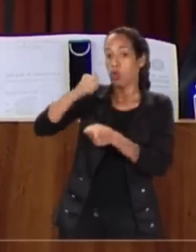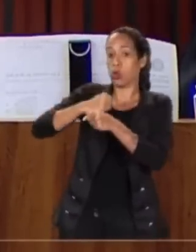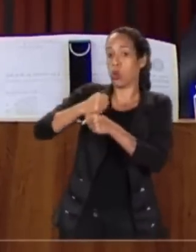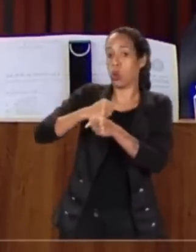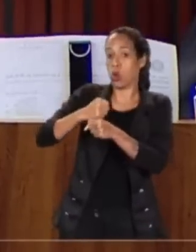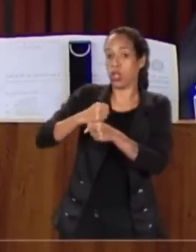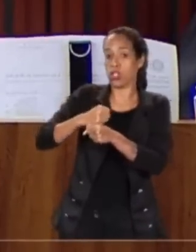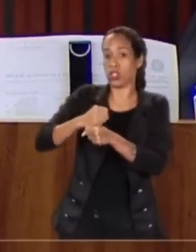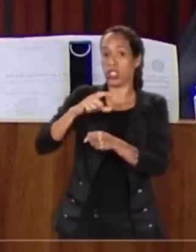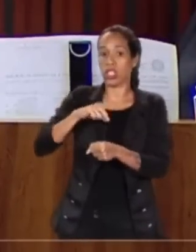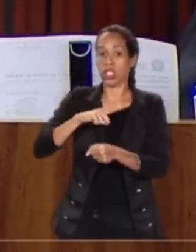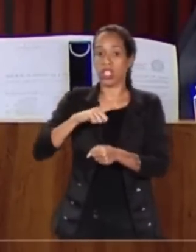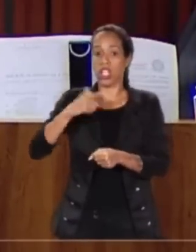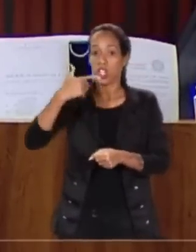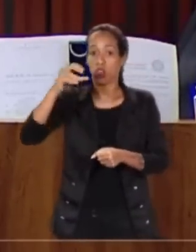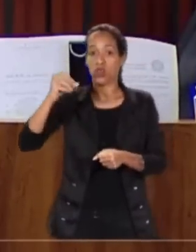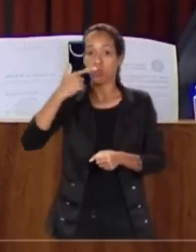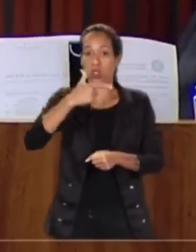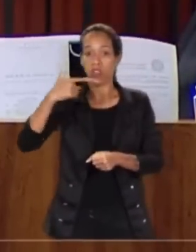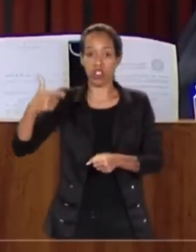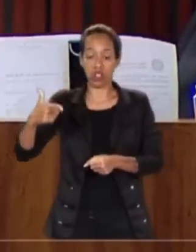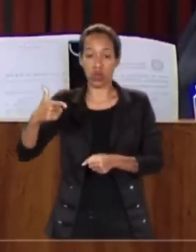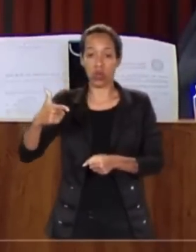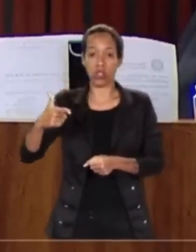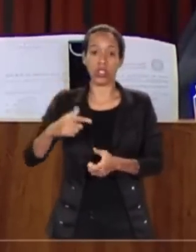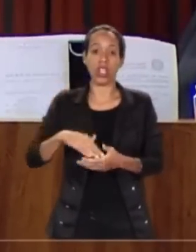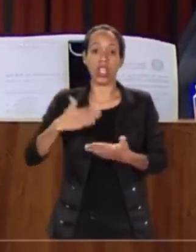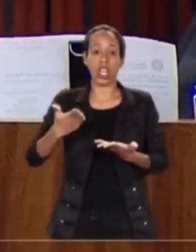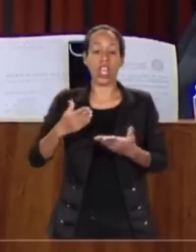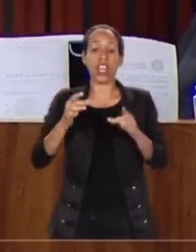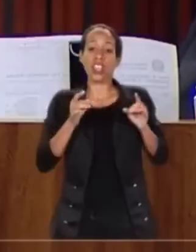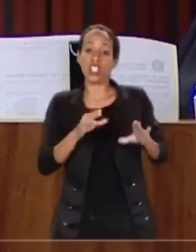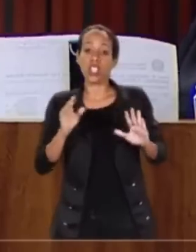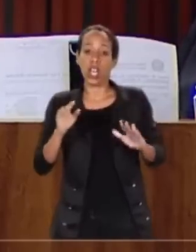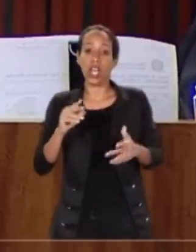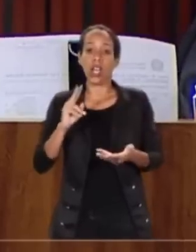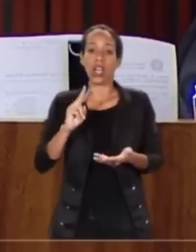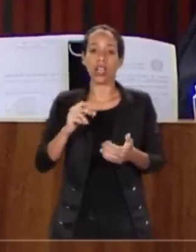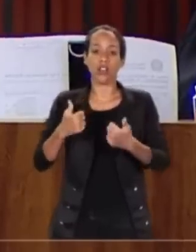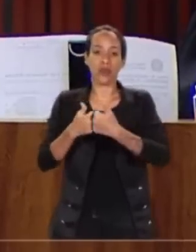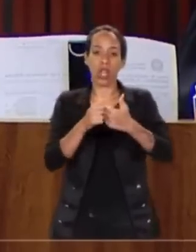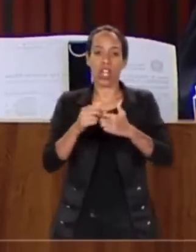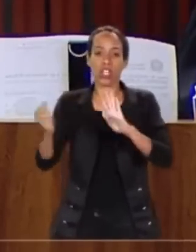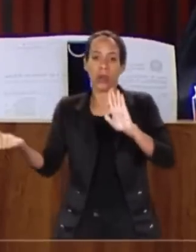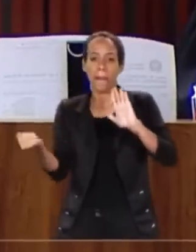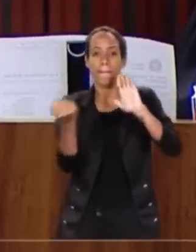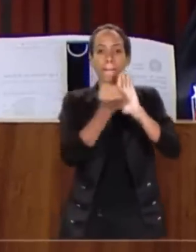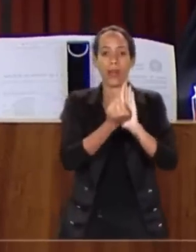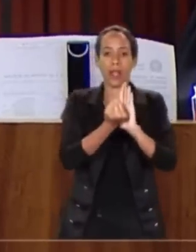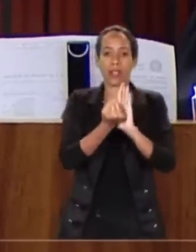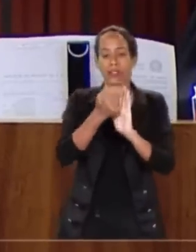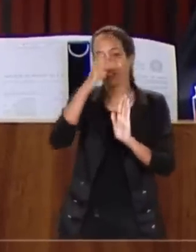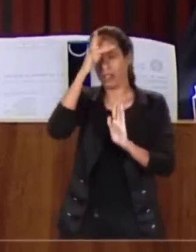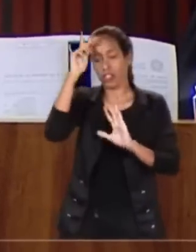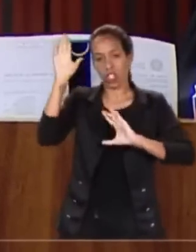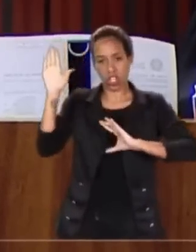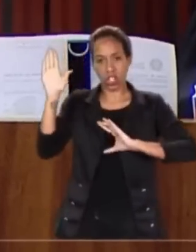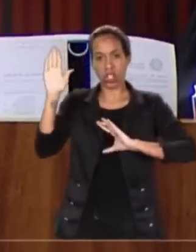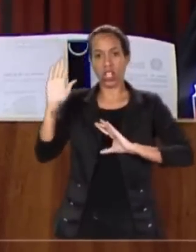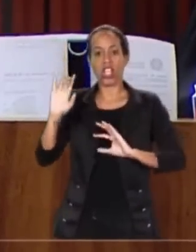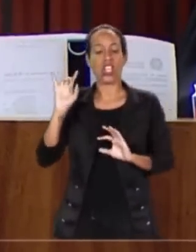seguintes ao pleito de 2022 deixando de aplicar a cassação de registro de candidatura dos investigados